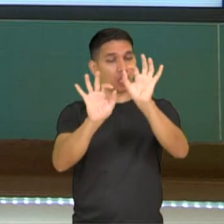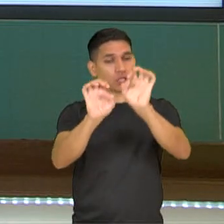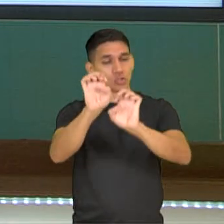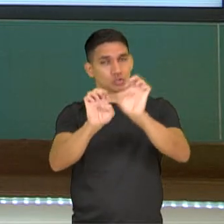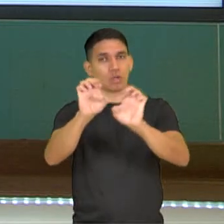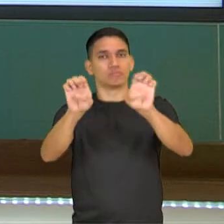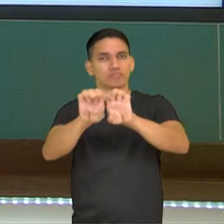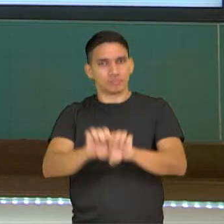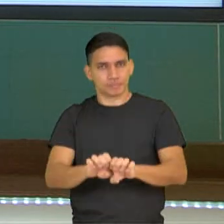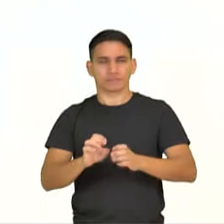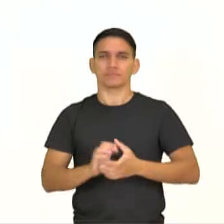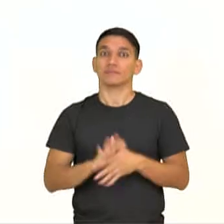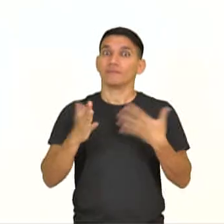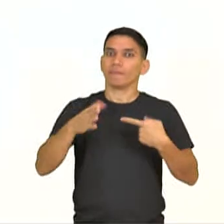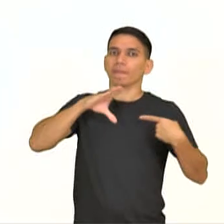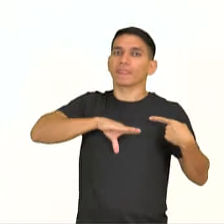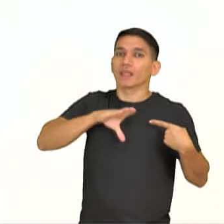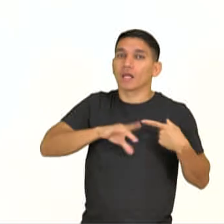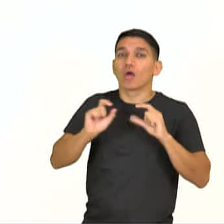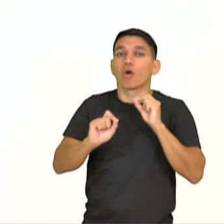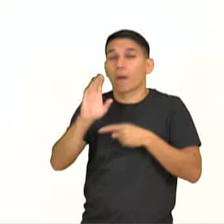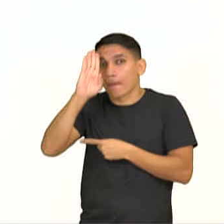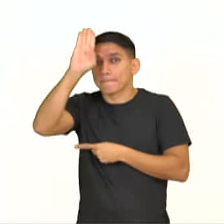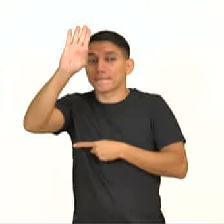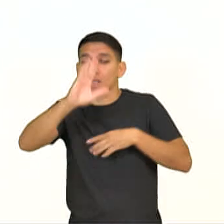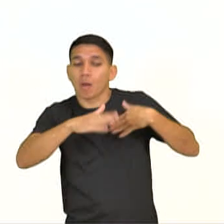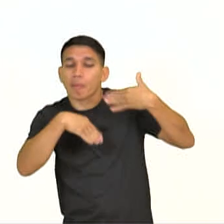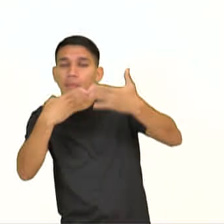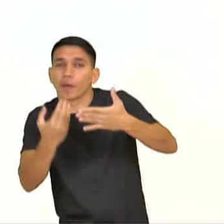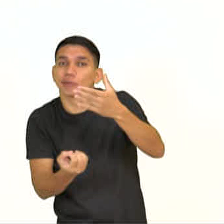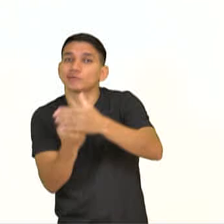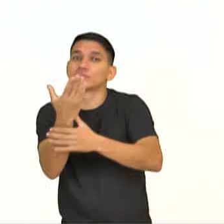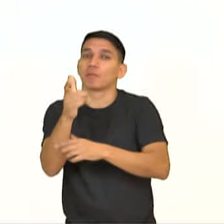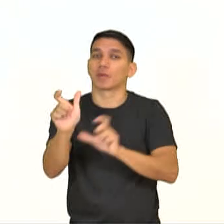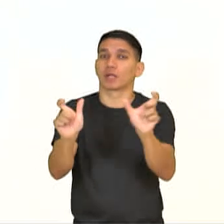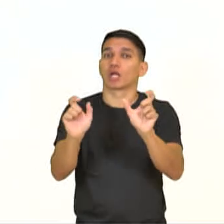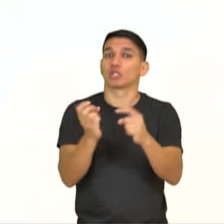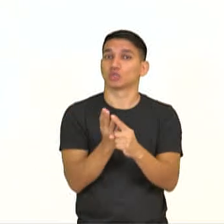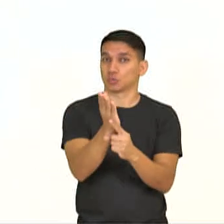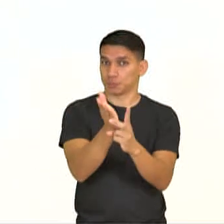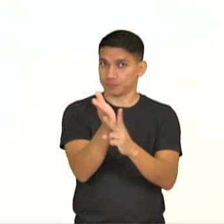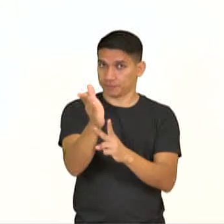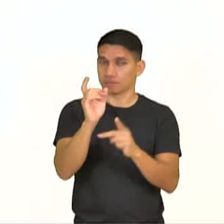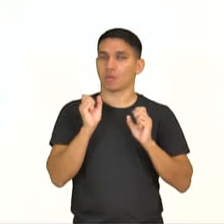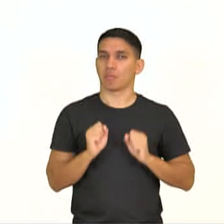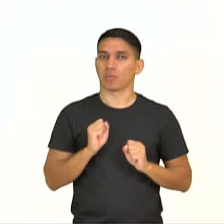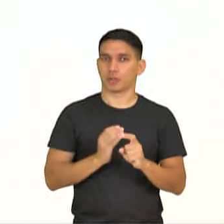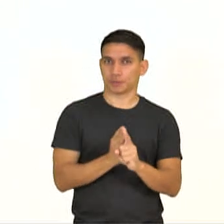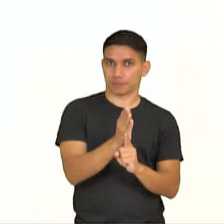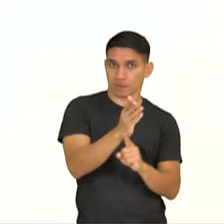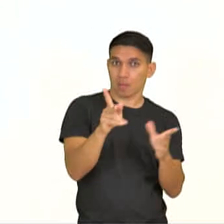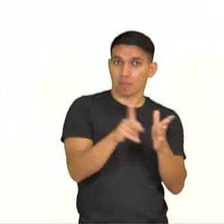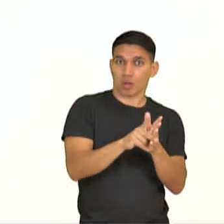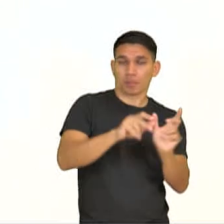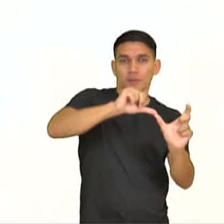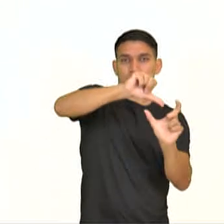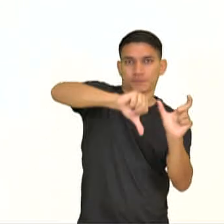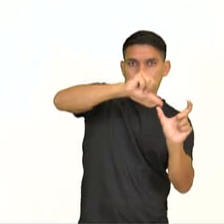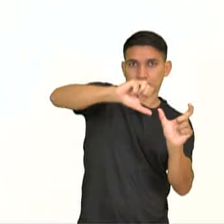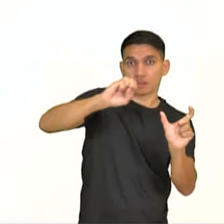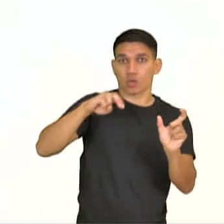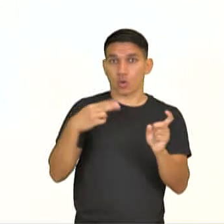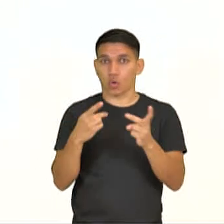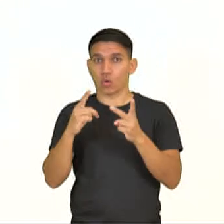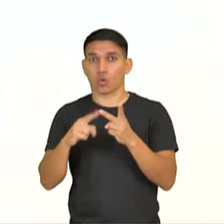no português, os principais processos para formar palavras novas são dois. Nós podemos formar as palavras por derivação ou